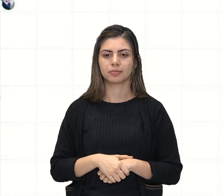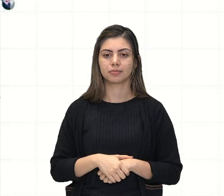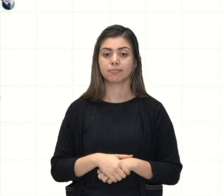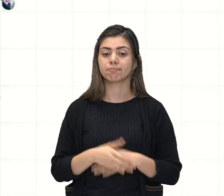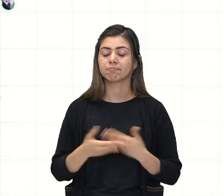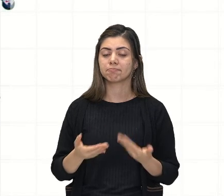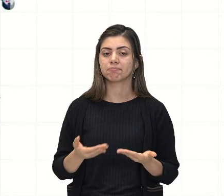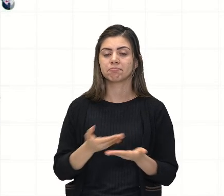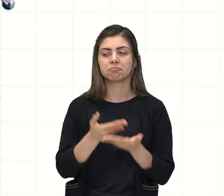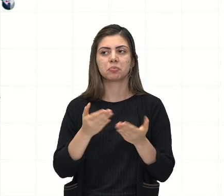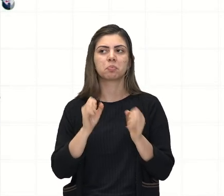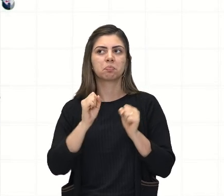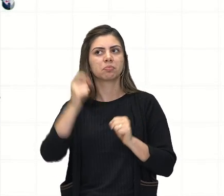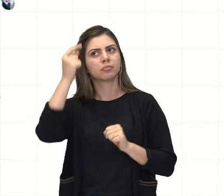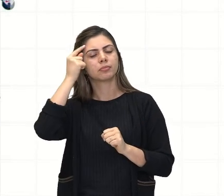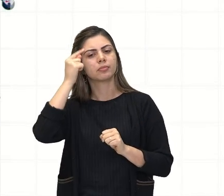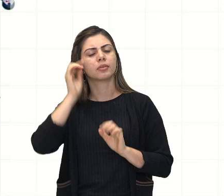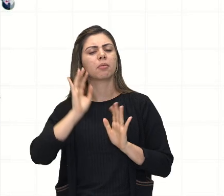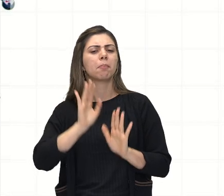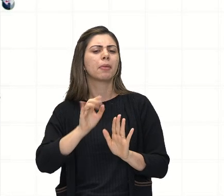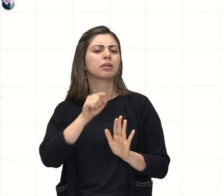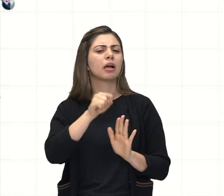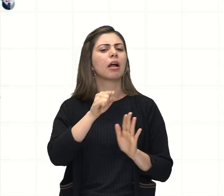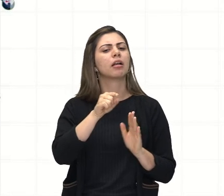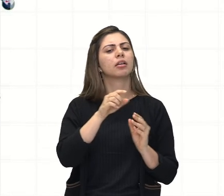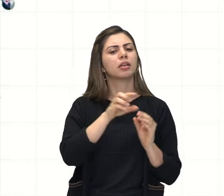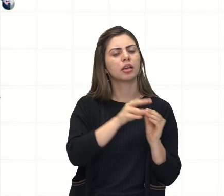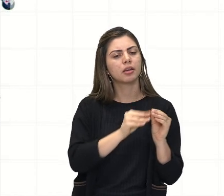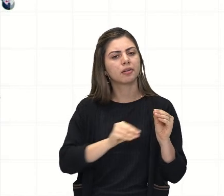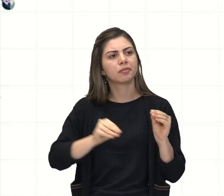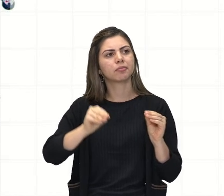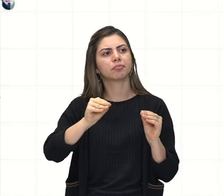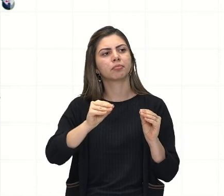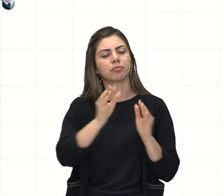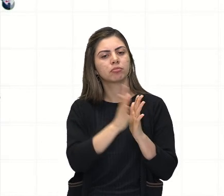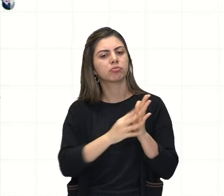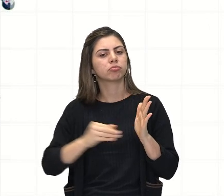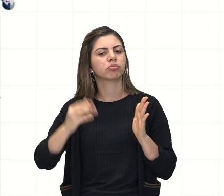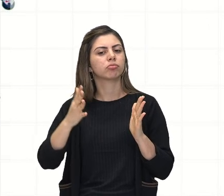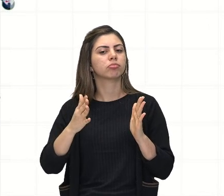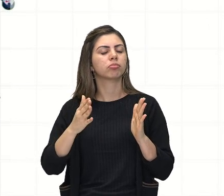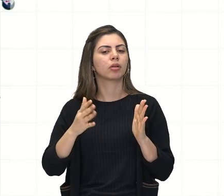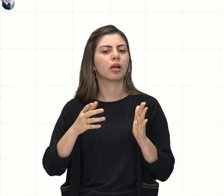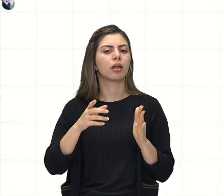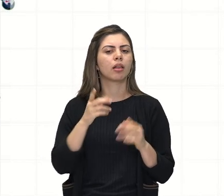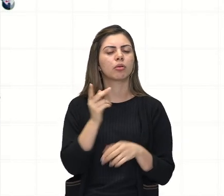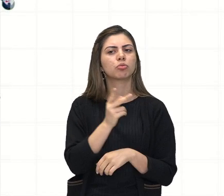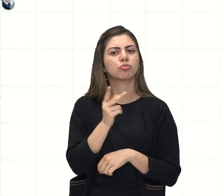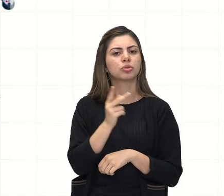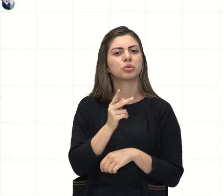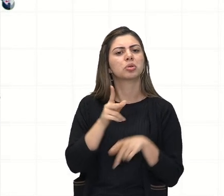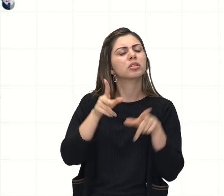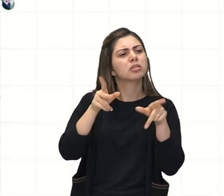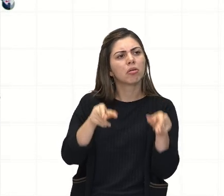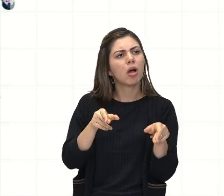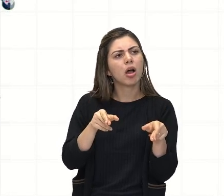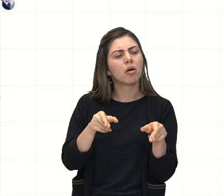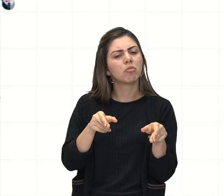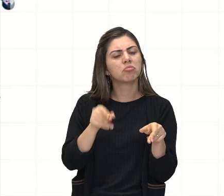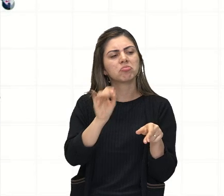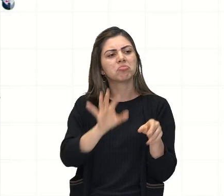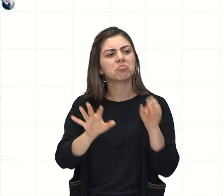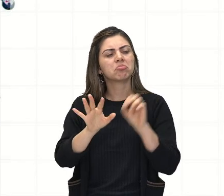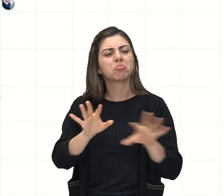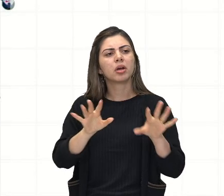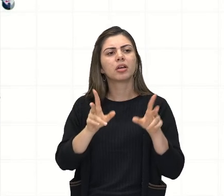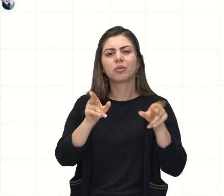vocês podem pensar assim, poxa, mas aqui na reflexão e na translação, as figuras estão iguais, né?